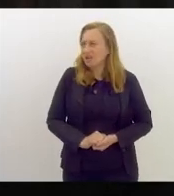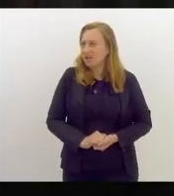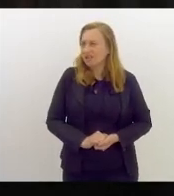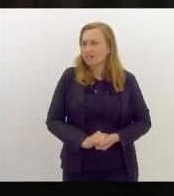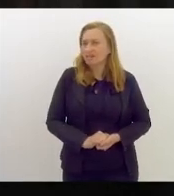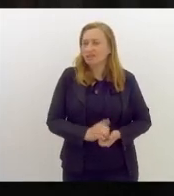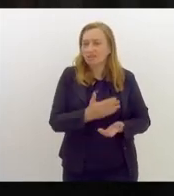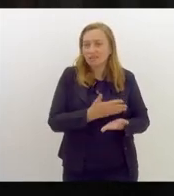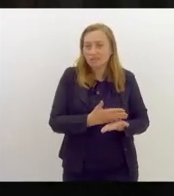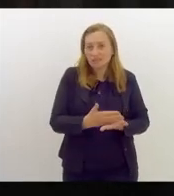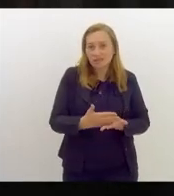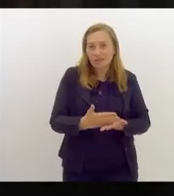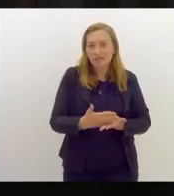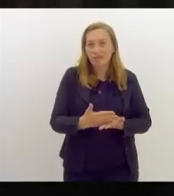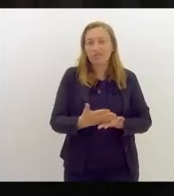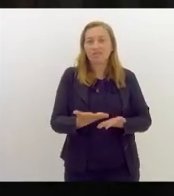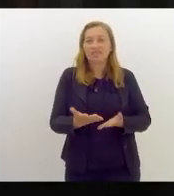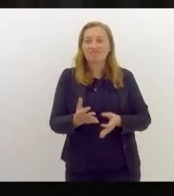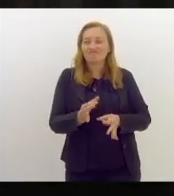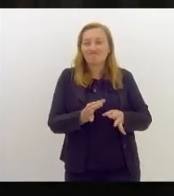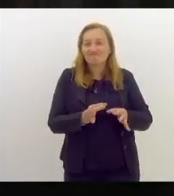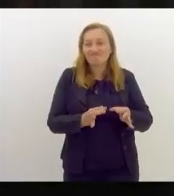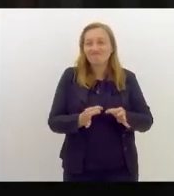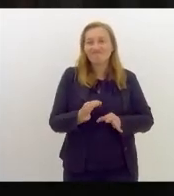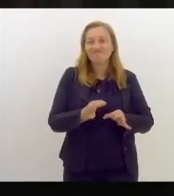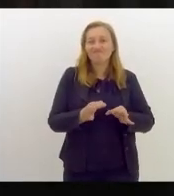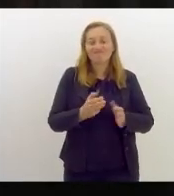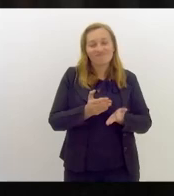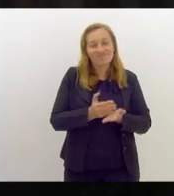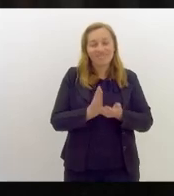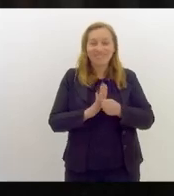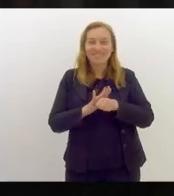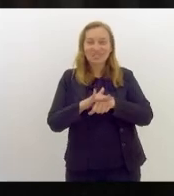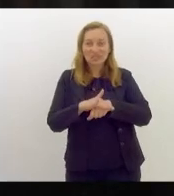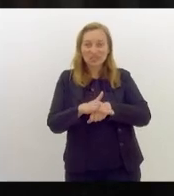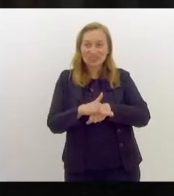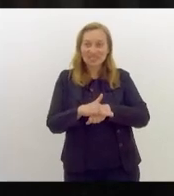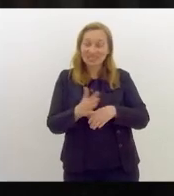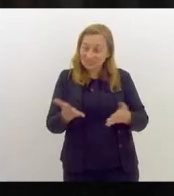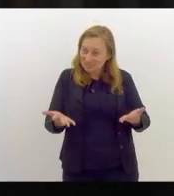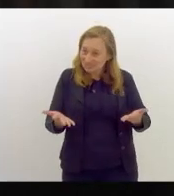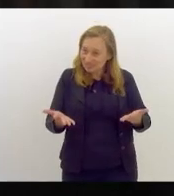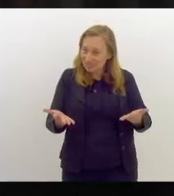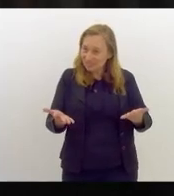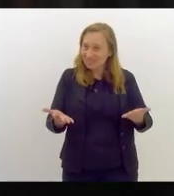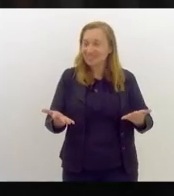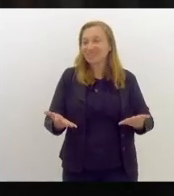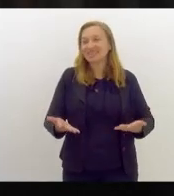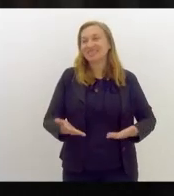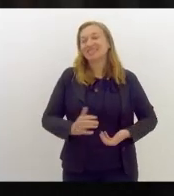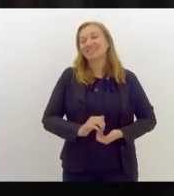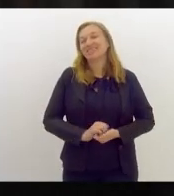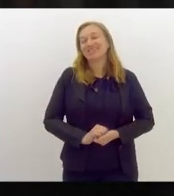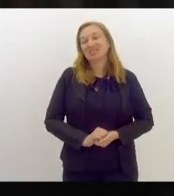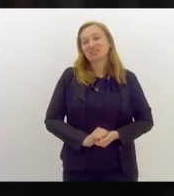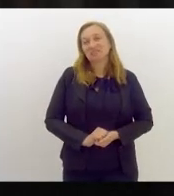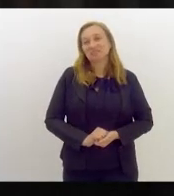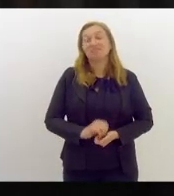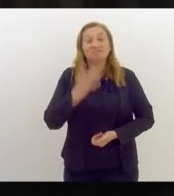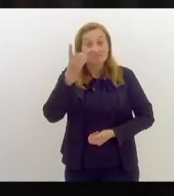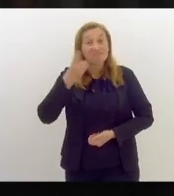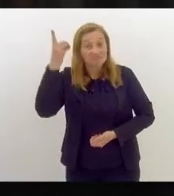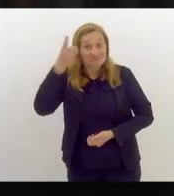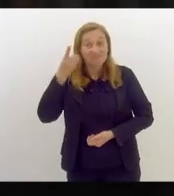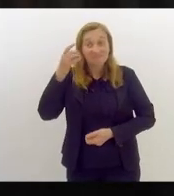iniciado esse projeto que me leva essa início de noite Ostentar essa com medalha deputado